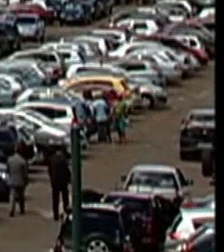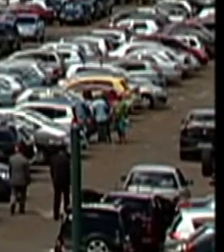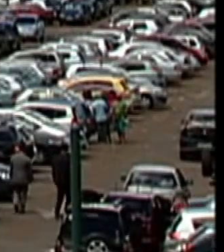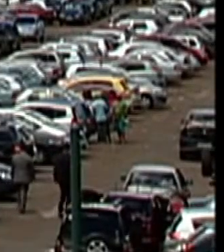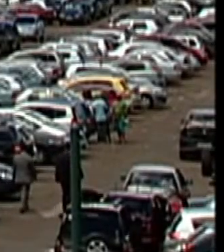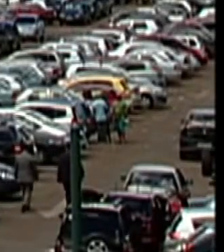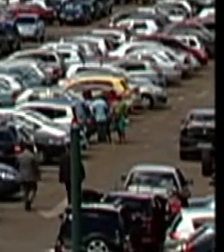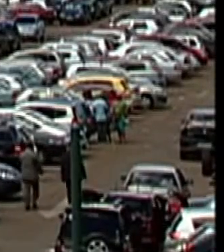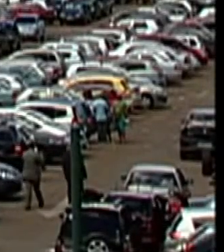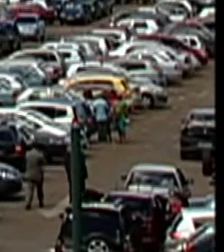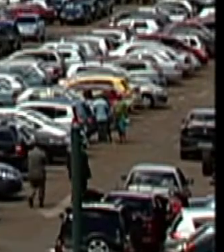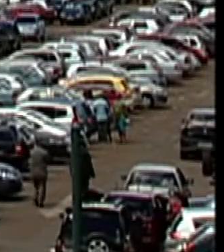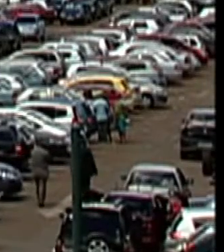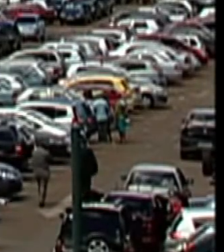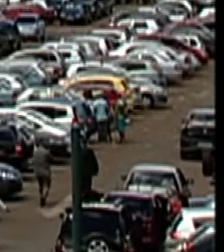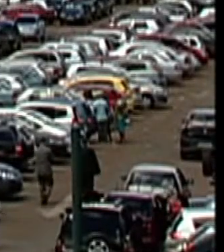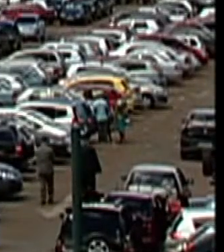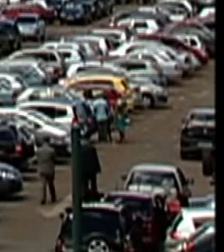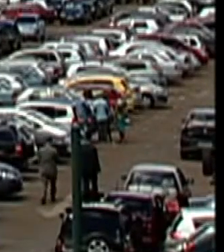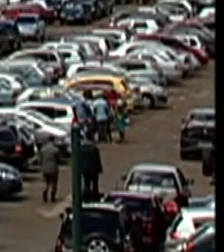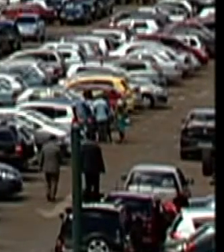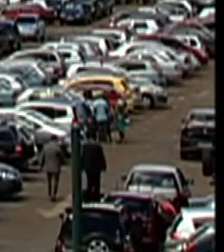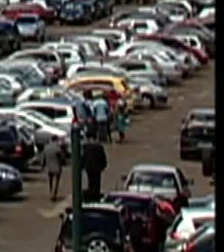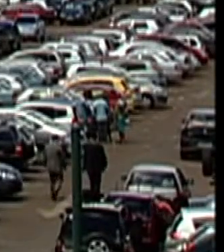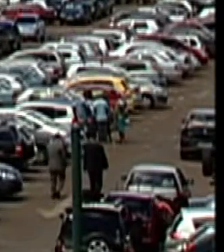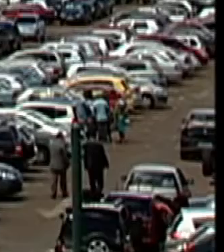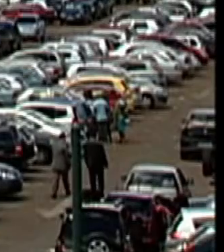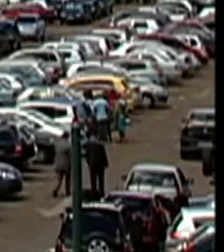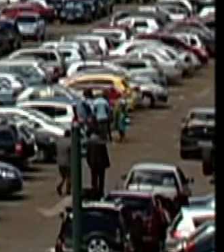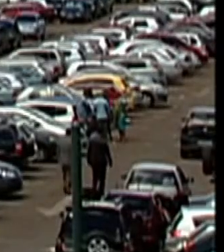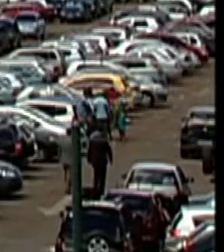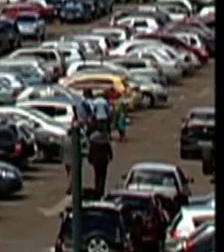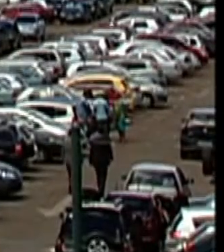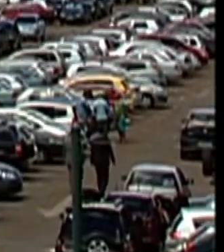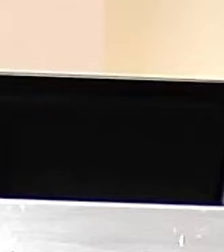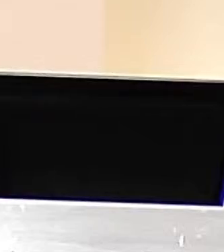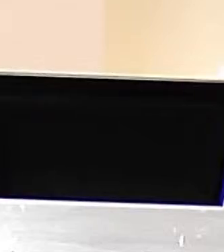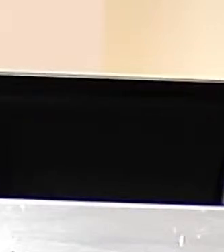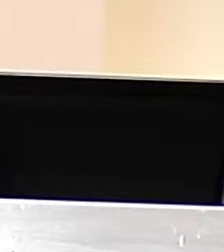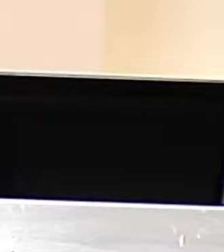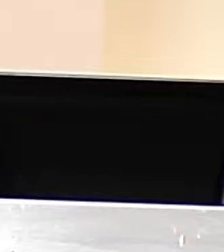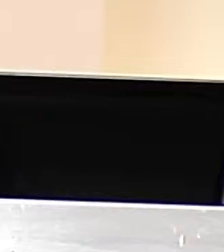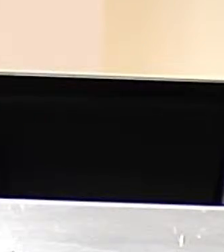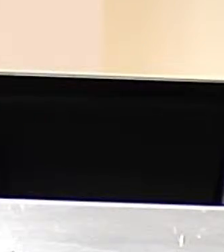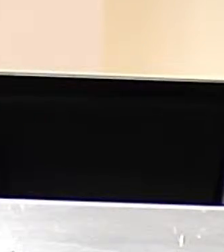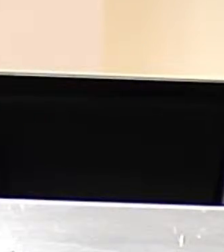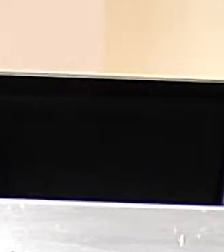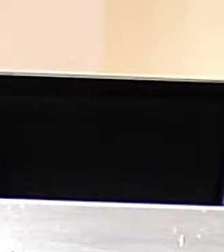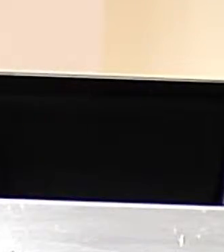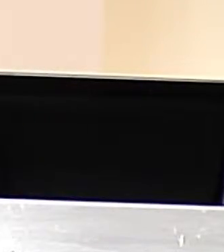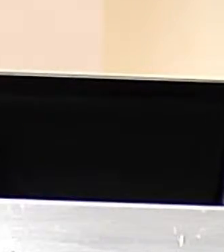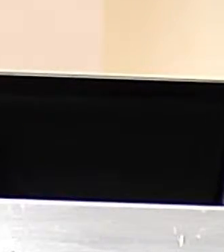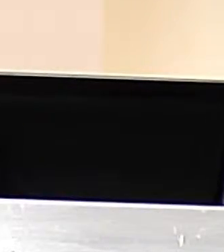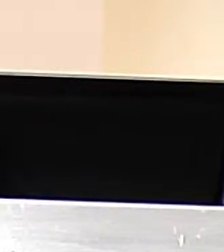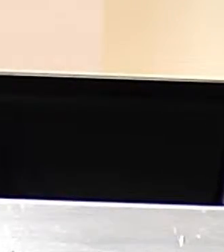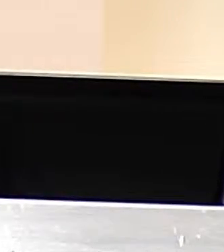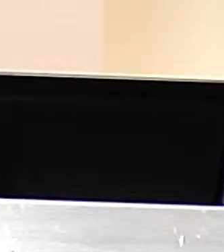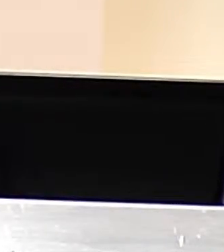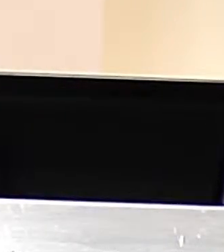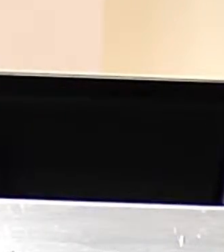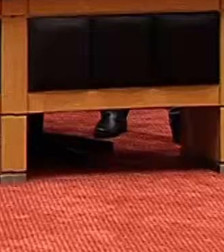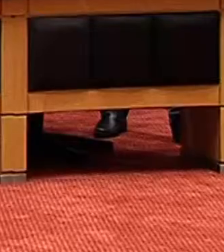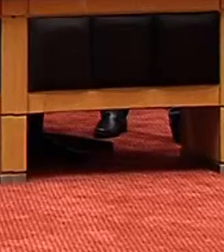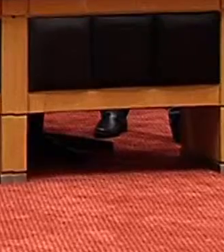por ouvir as autoridades impetradas ou conceder liminar imediata segundo o presidente do parlamento outros